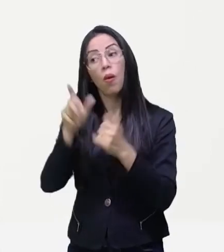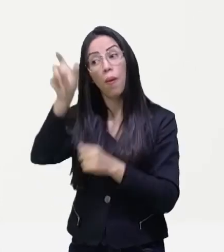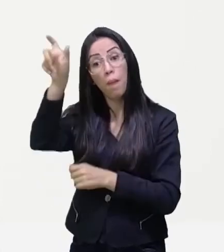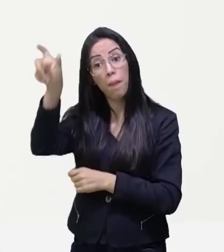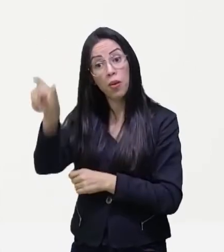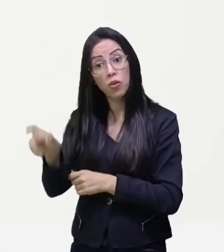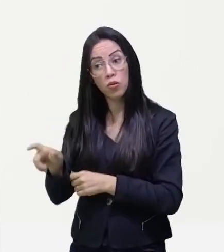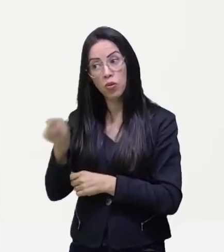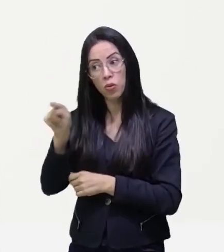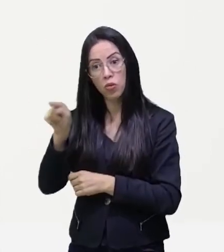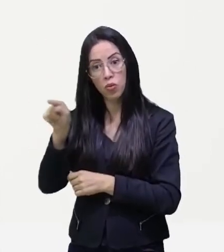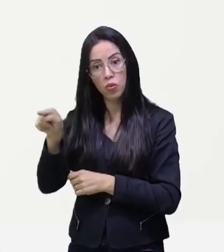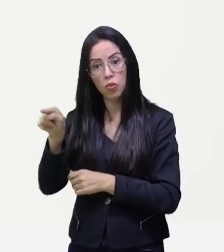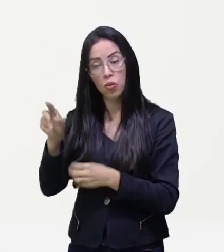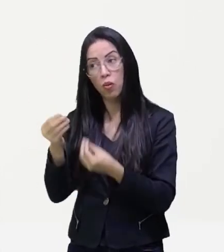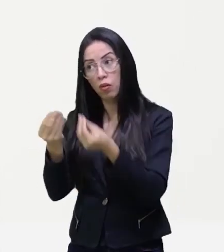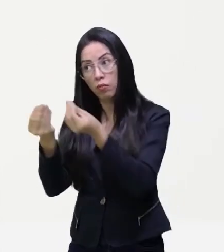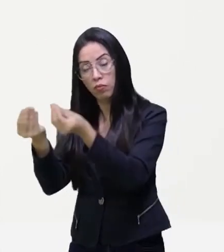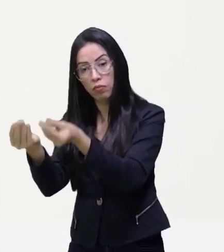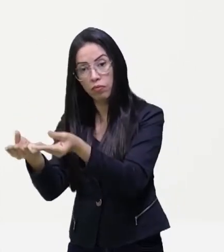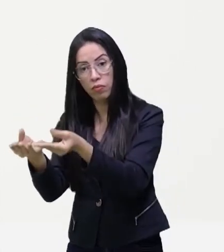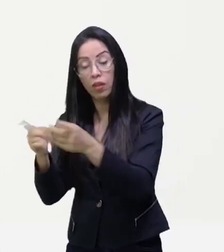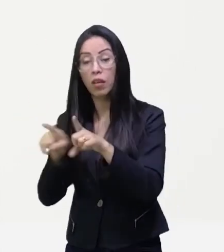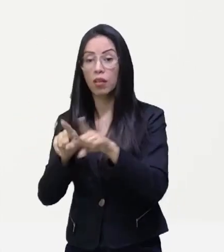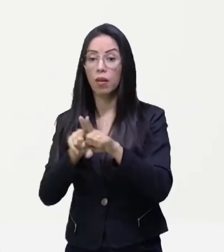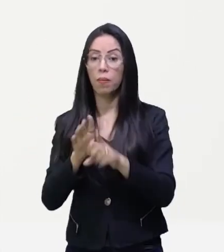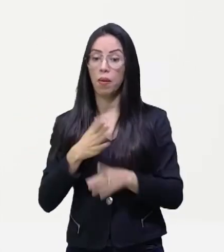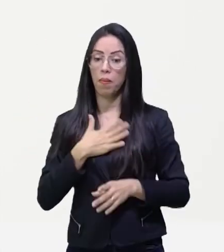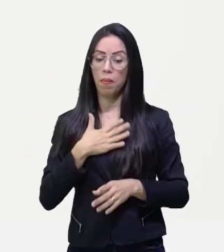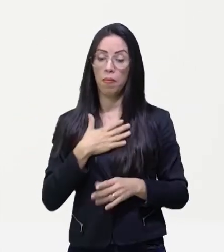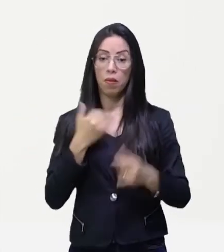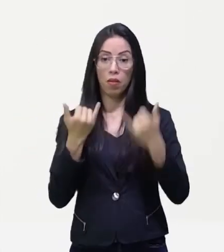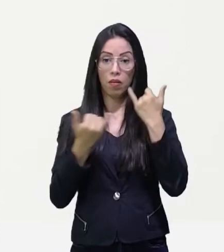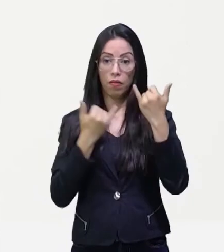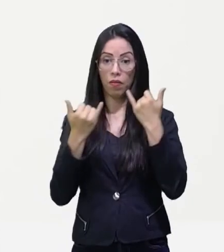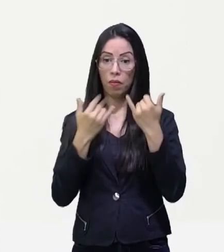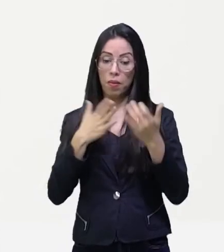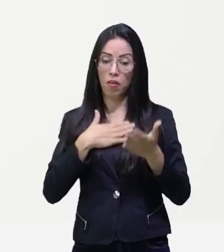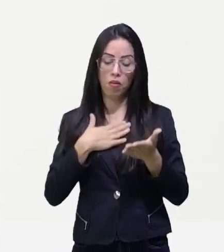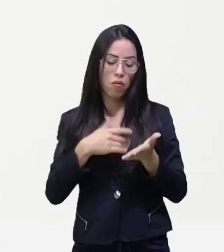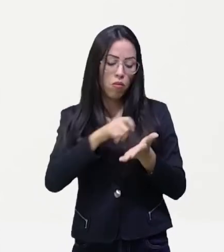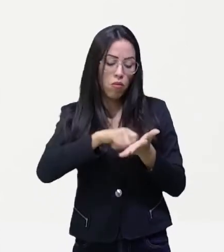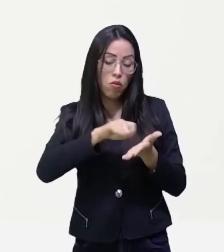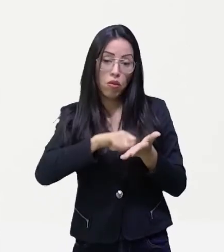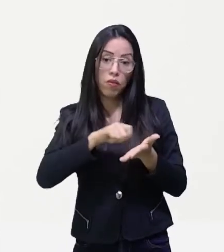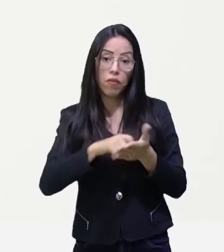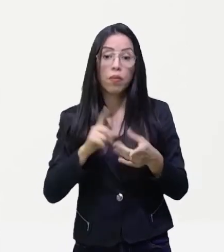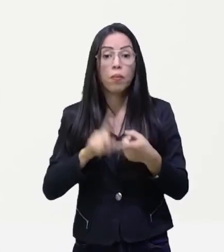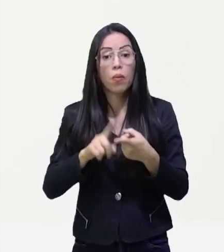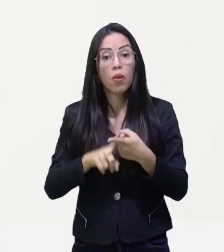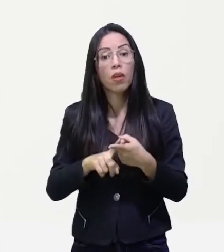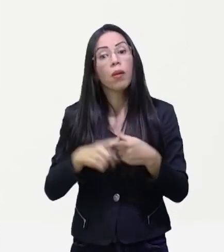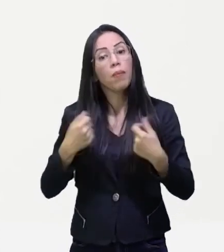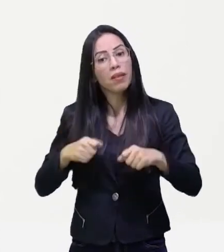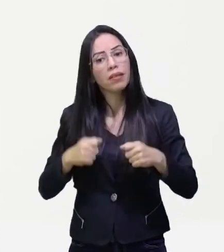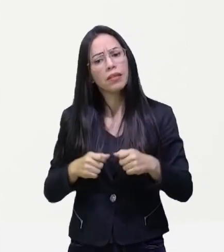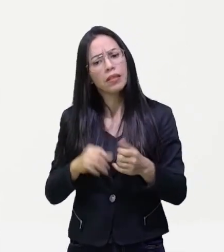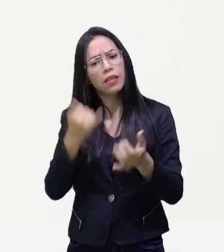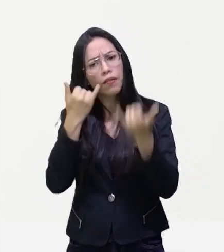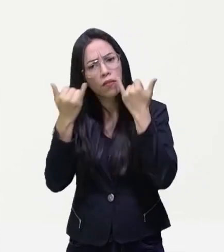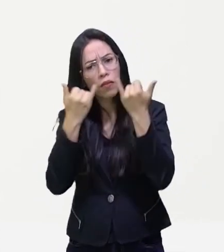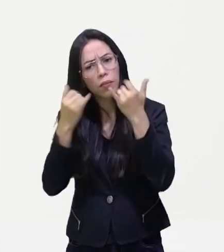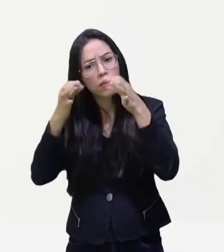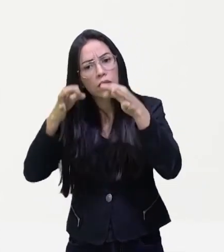ao remetente, a pessoa que está enviando. Por que que é importante? Para não ir para o lugar errado. Ninguém lá